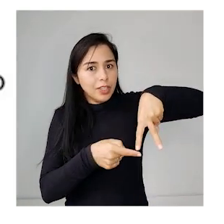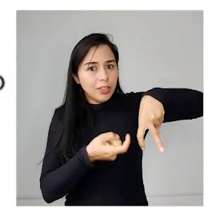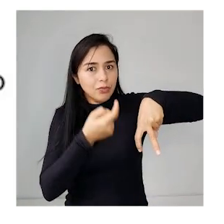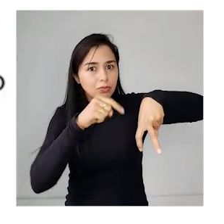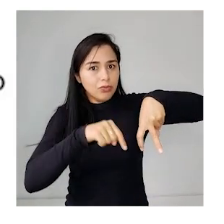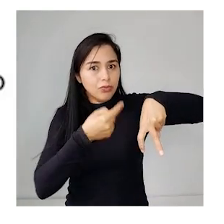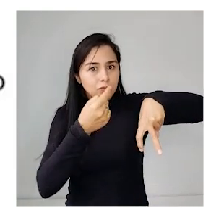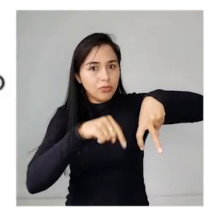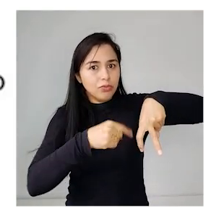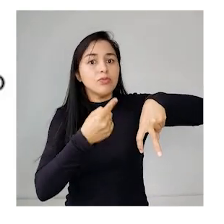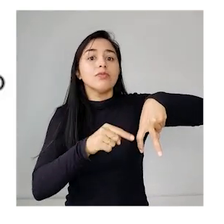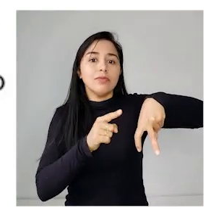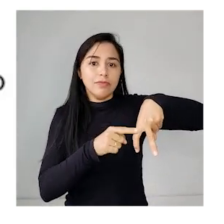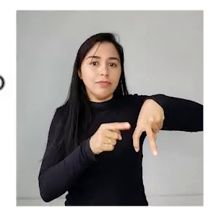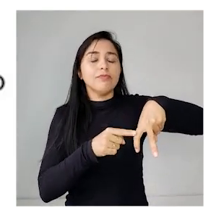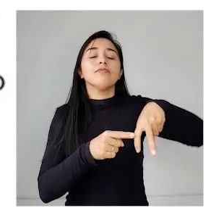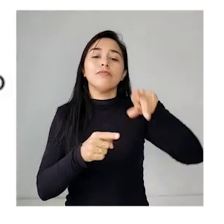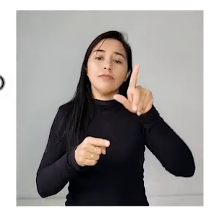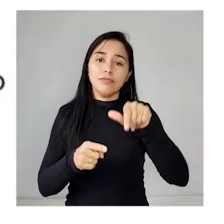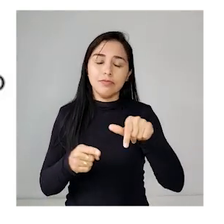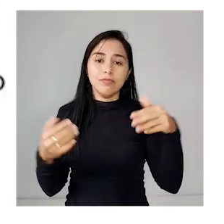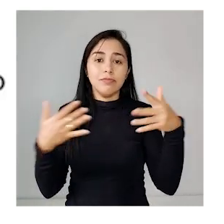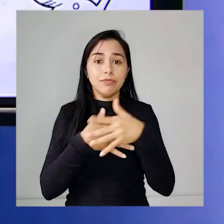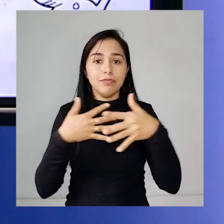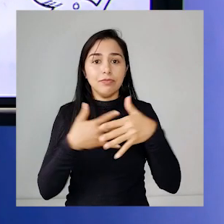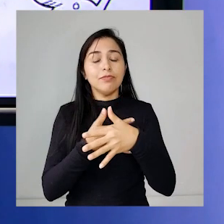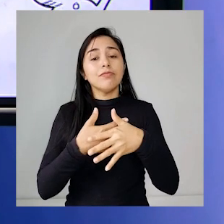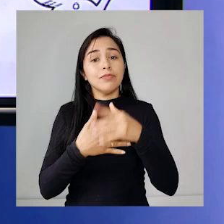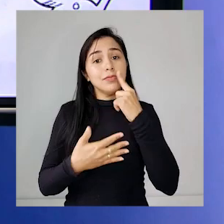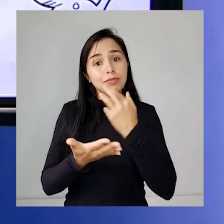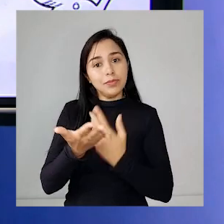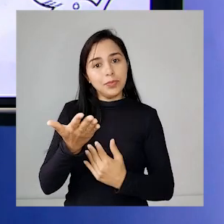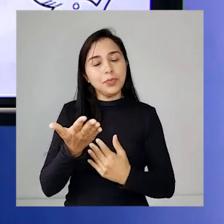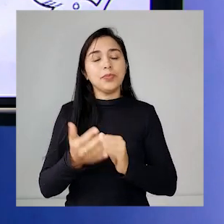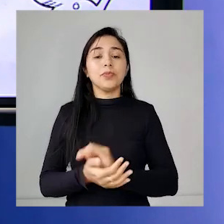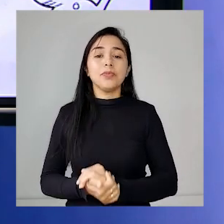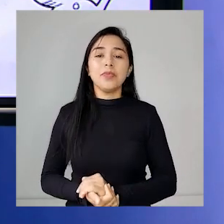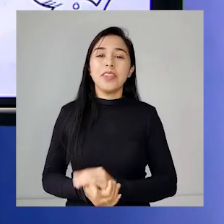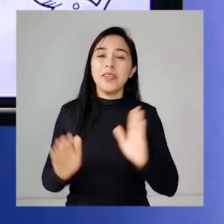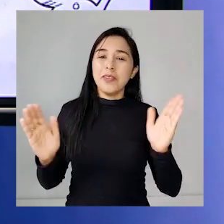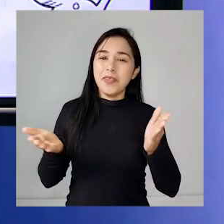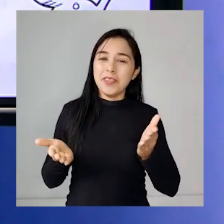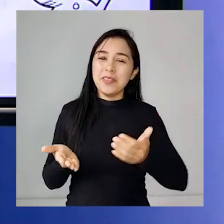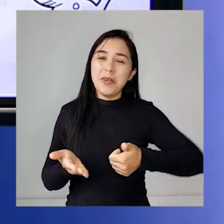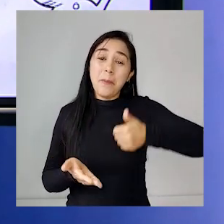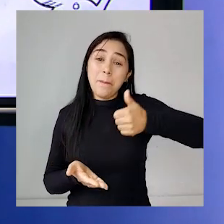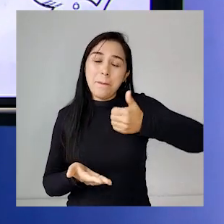sangue, tecido conjuntivo sanguíneo. Então, pessoal, essa foi a nossa